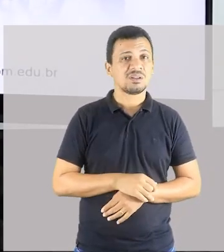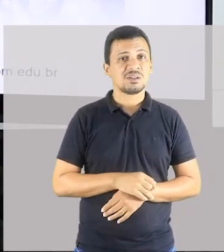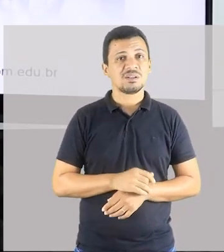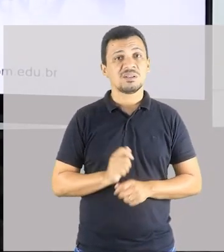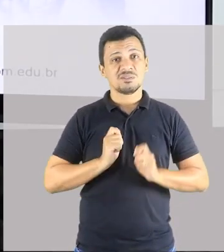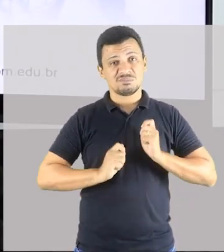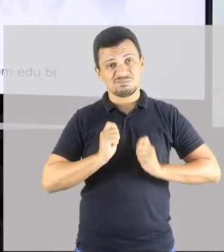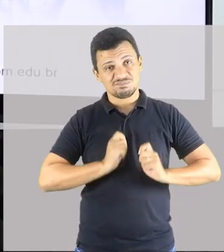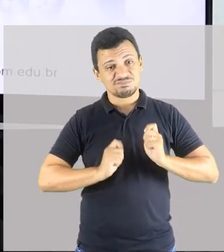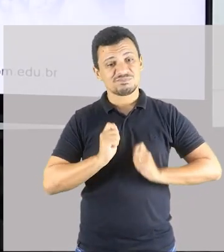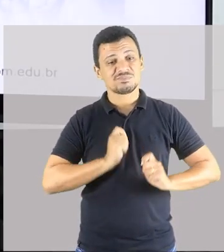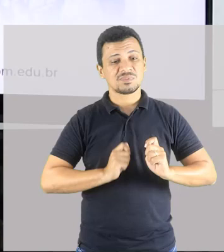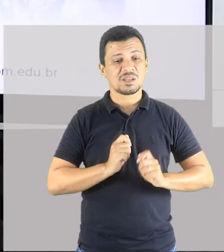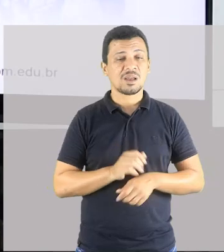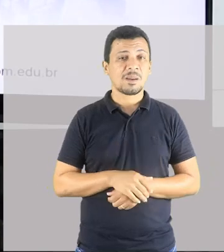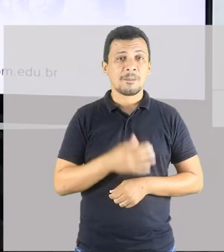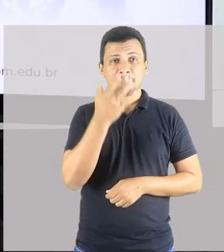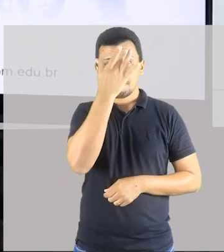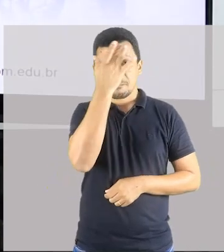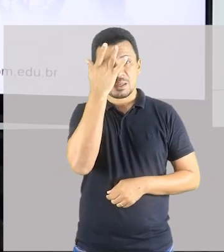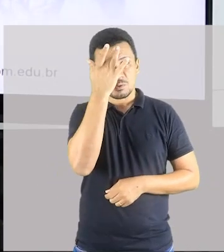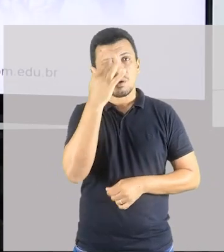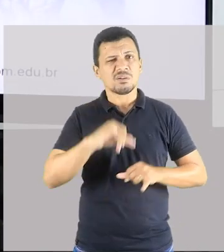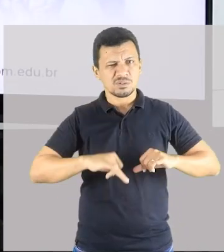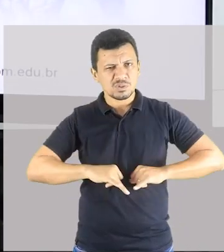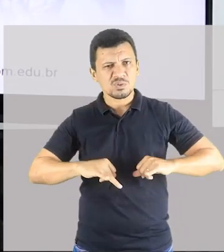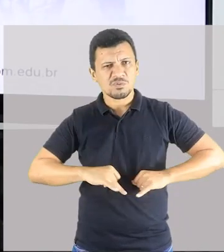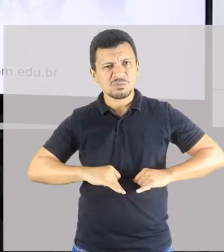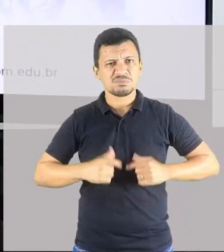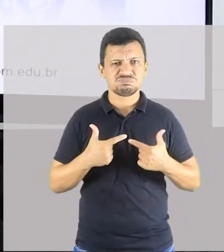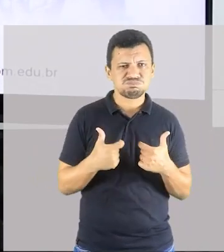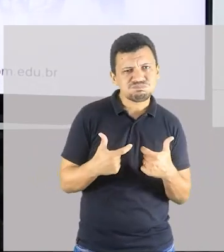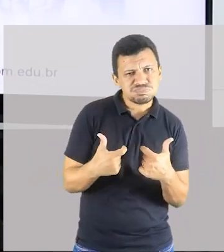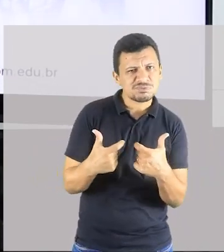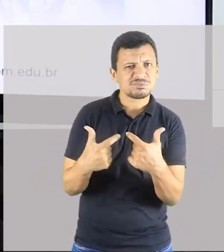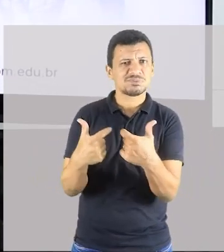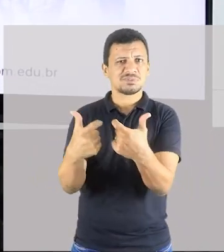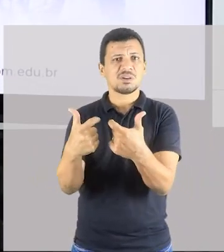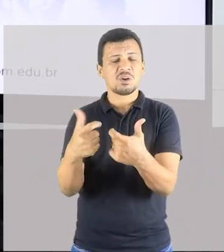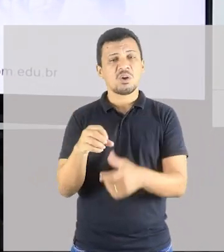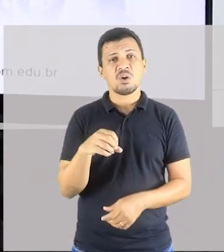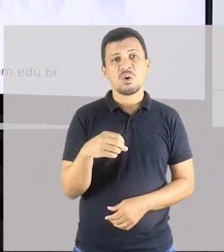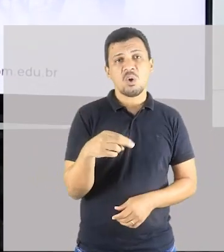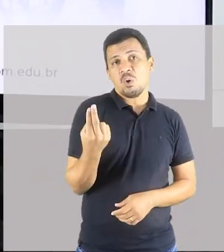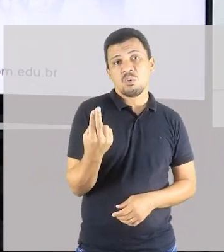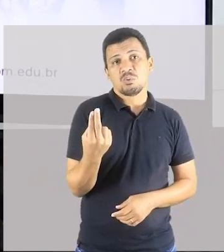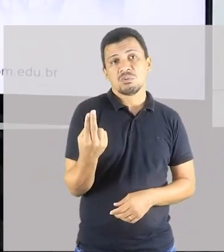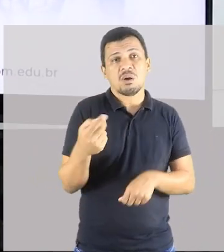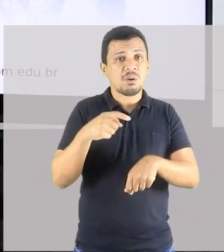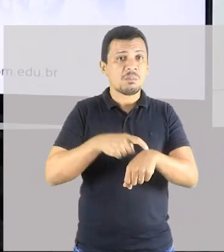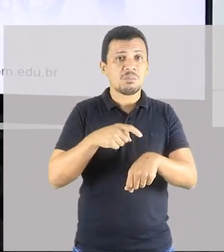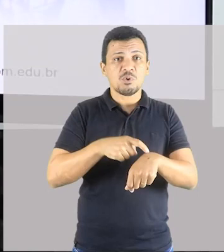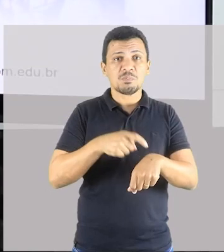indivíduos que eram sujeitos à guerra, ou nos momentos, tá, no ato da ação,